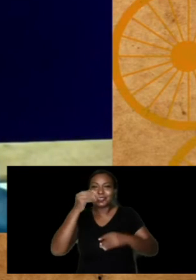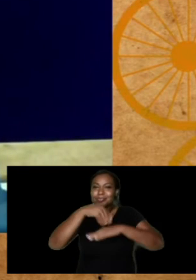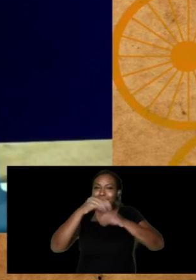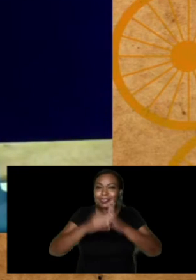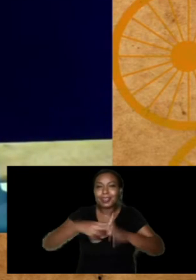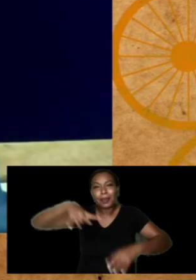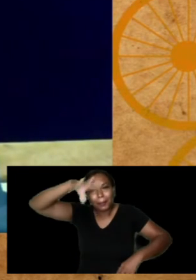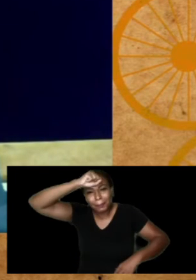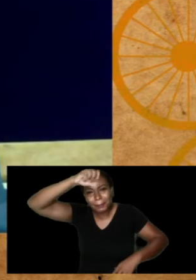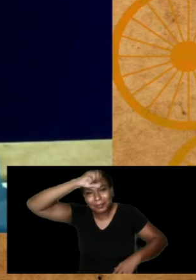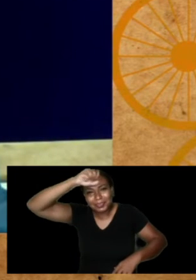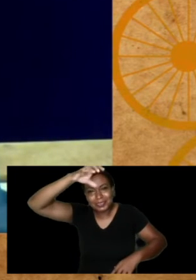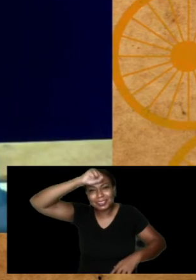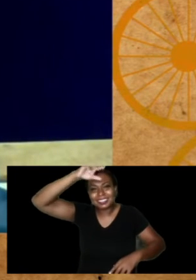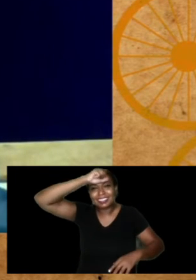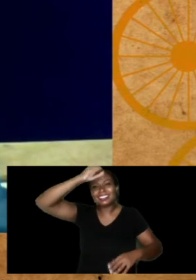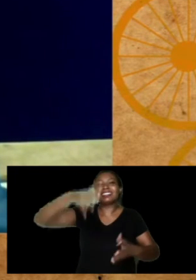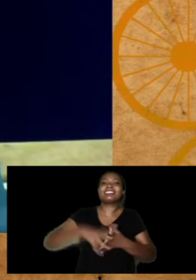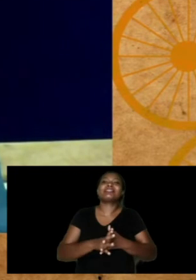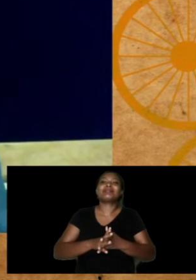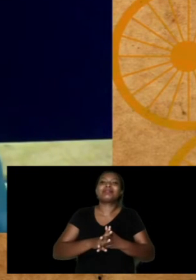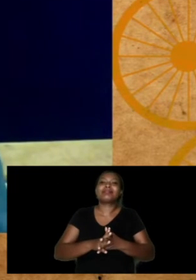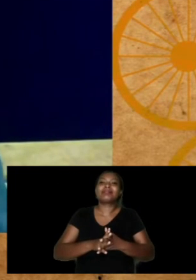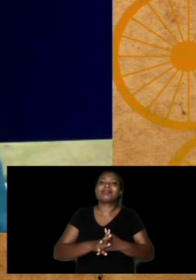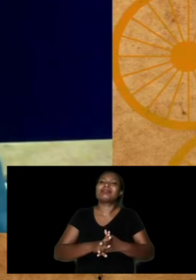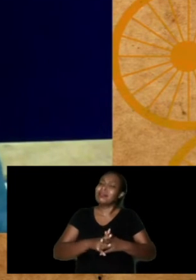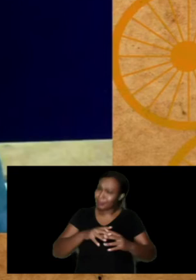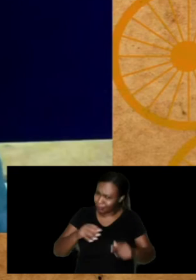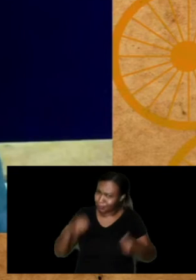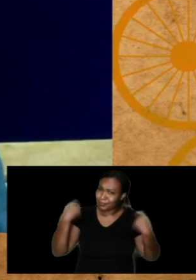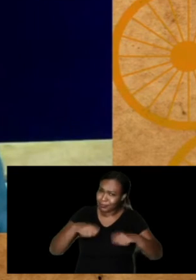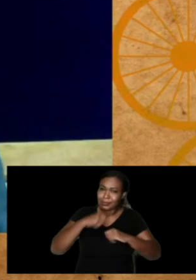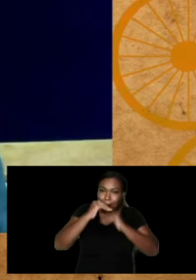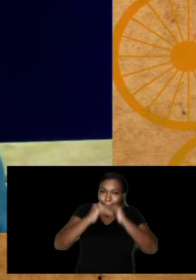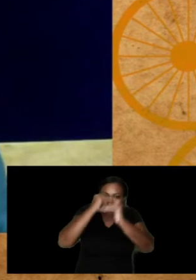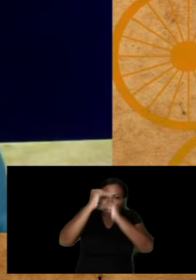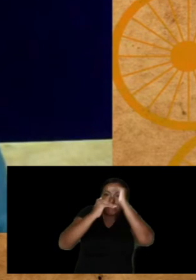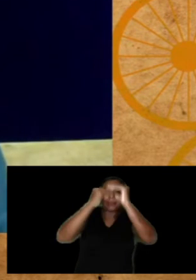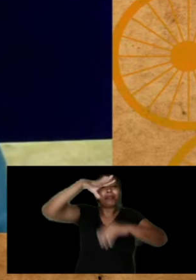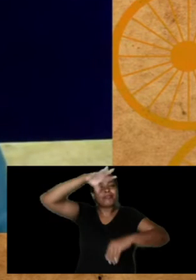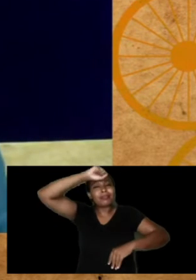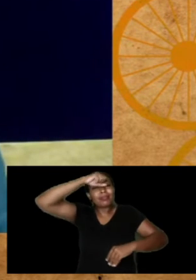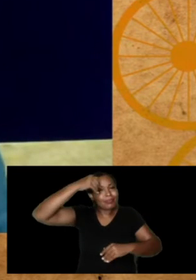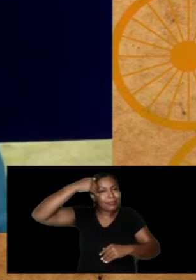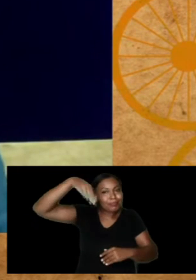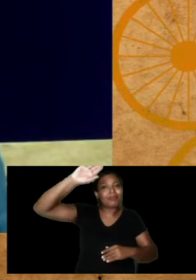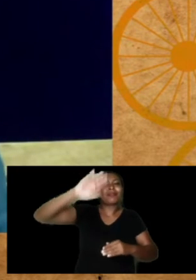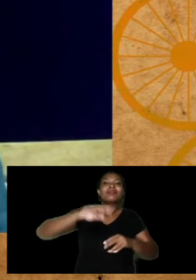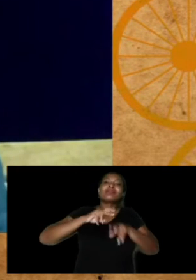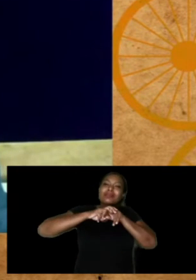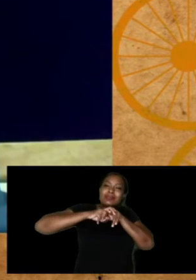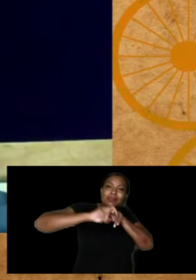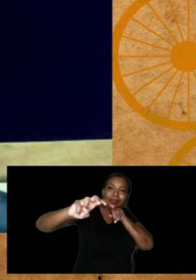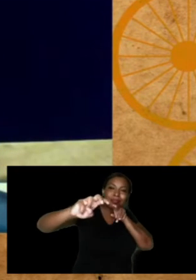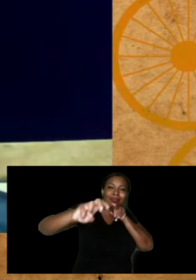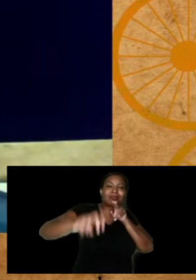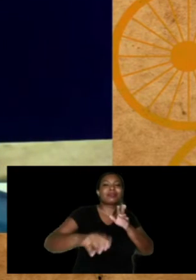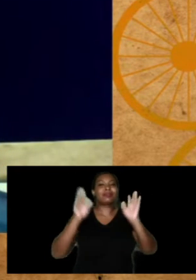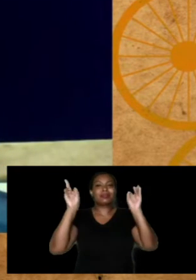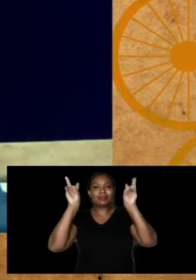com vocês, para mim nunca é suficiente aprender sobre ferrovias, sobre trem,